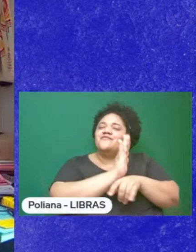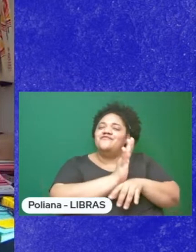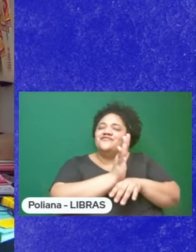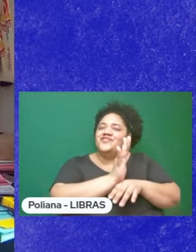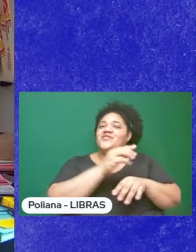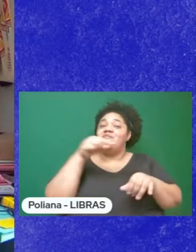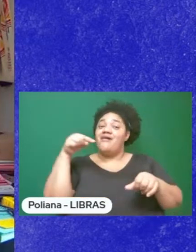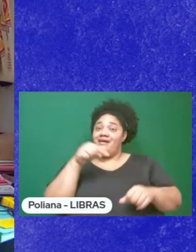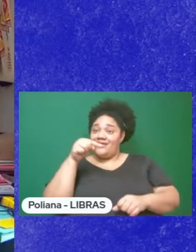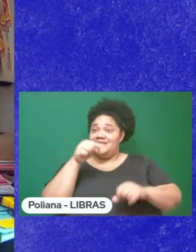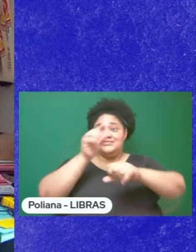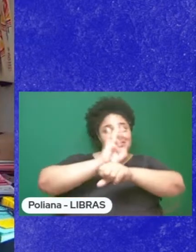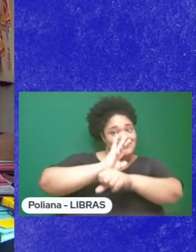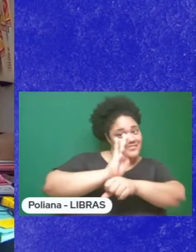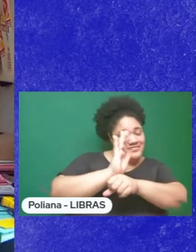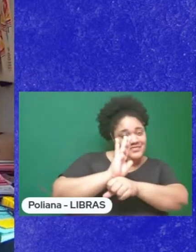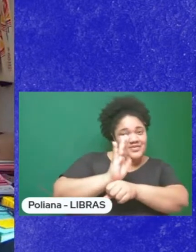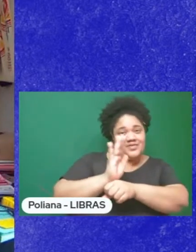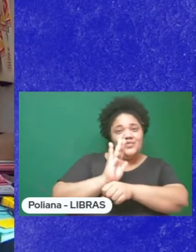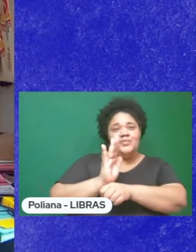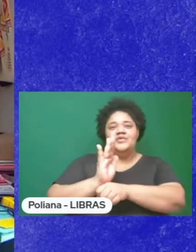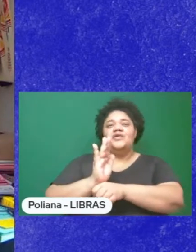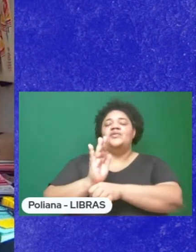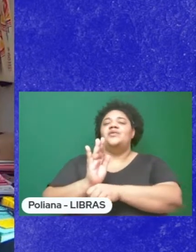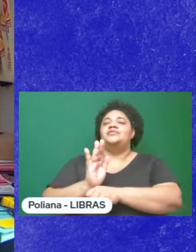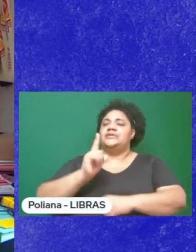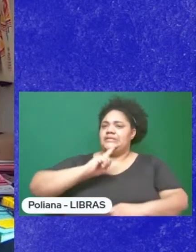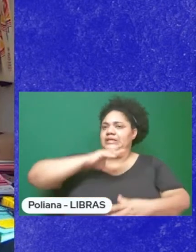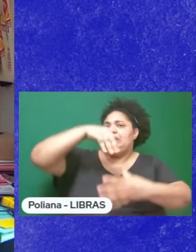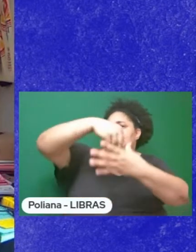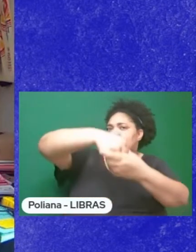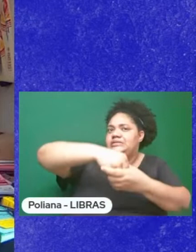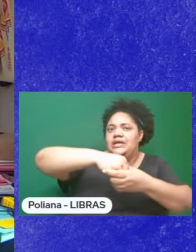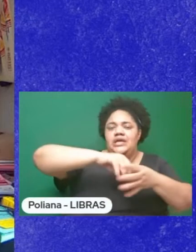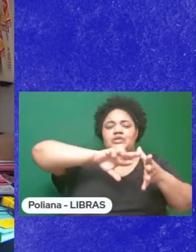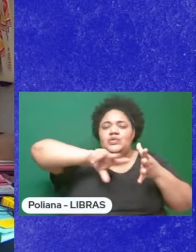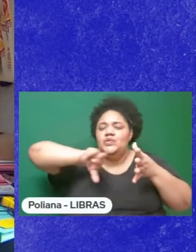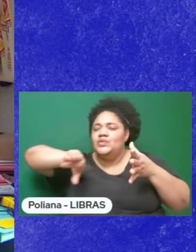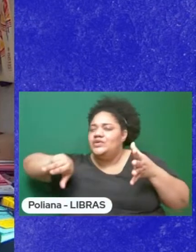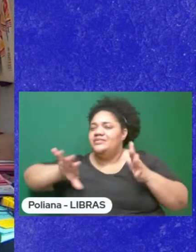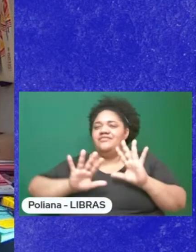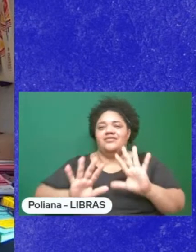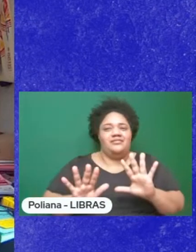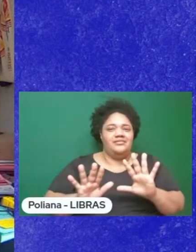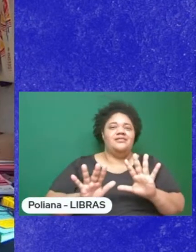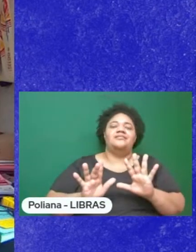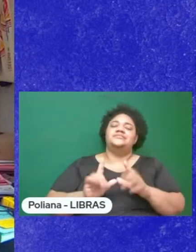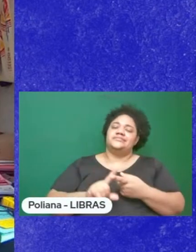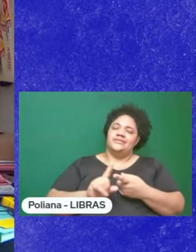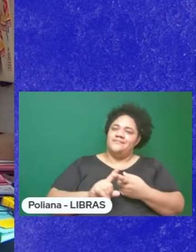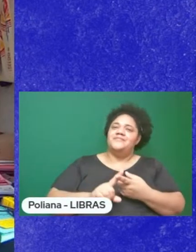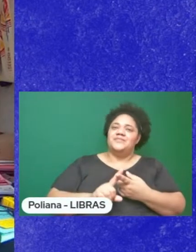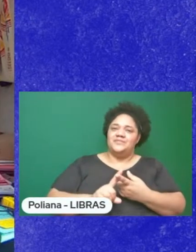filme que ele tem a sua particularidade ali, ele quebra uma sessão. Eu acho, assim, a gente fez